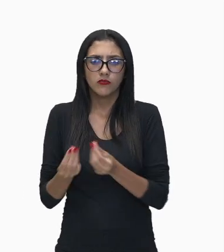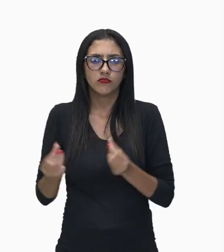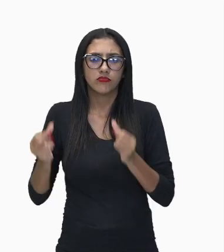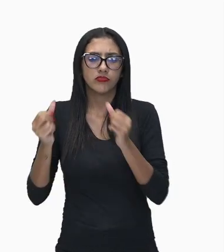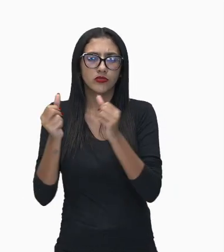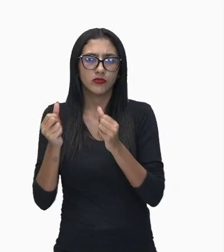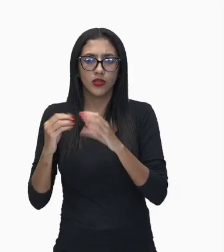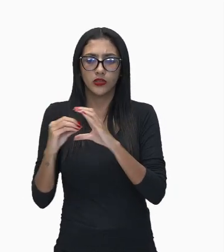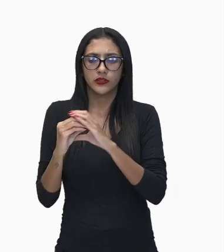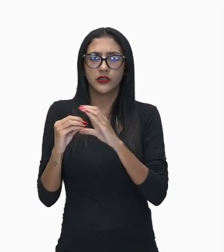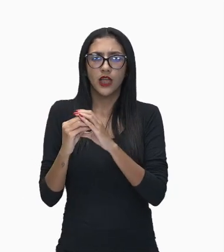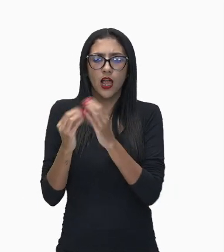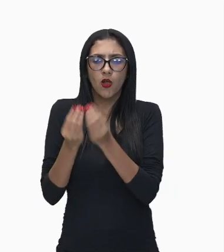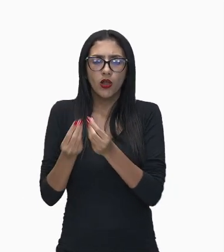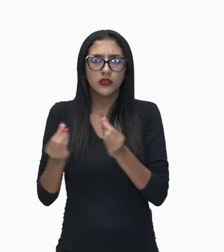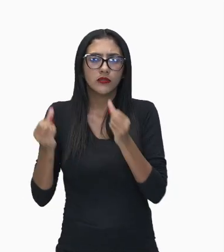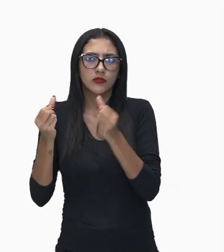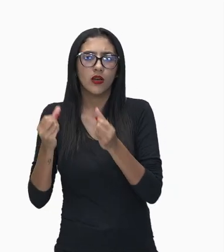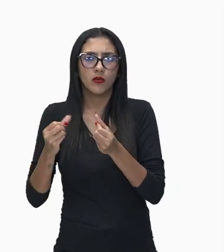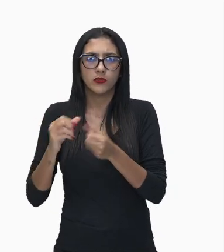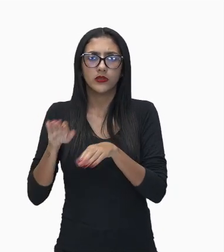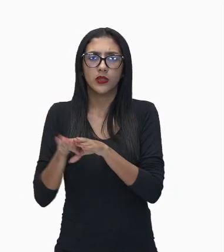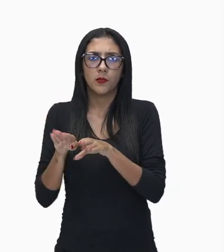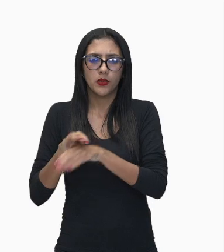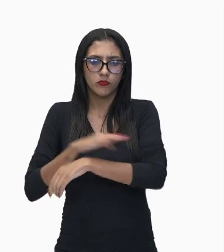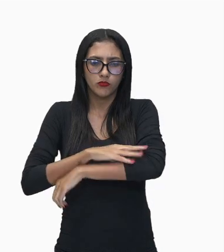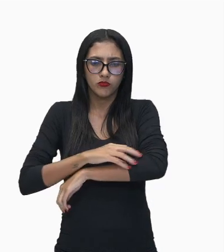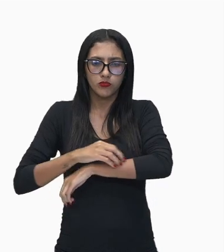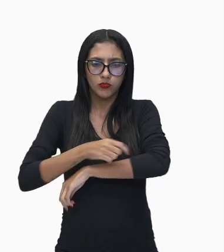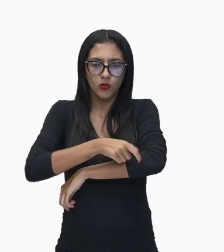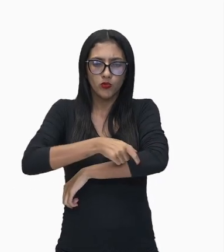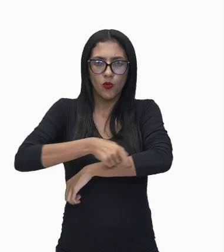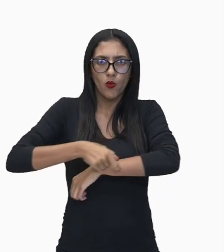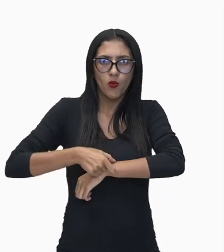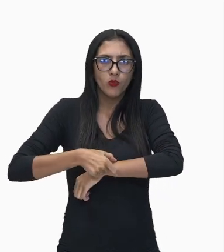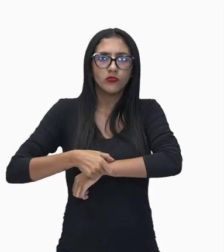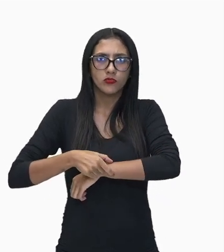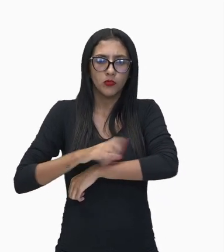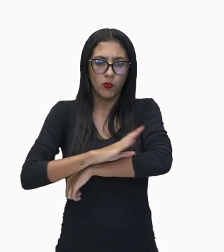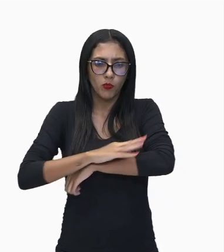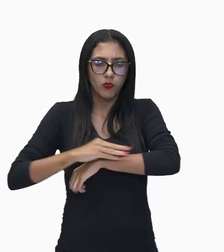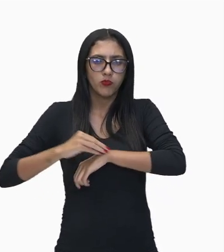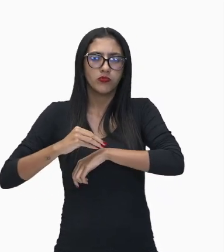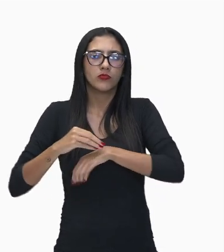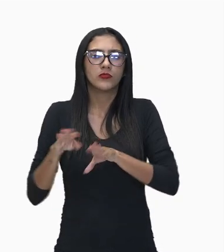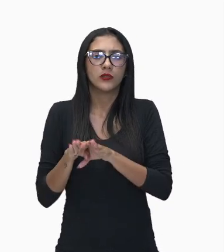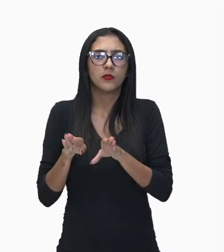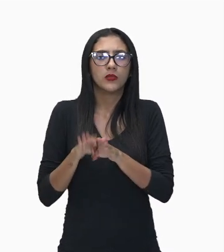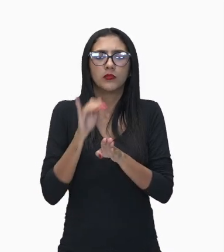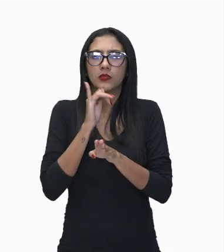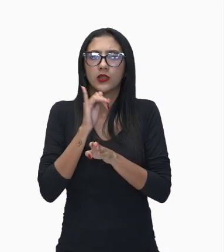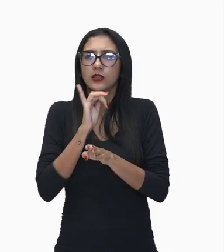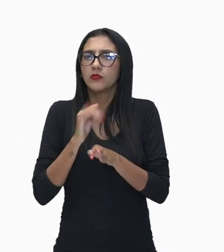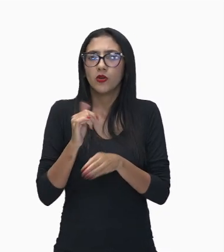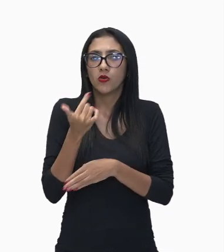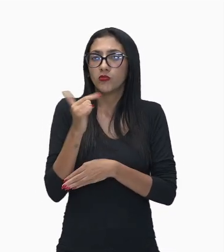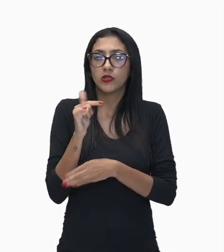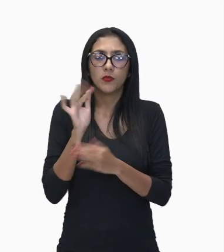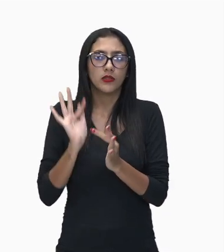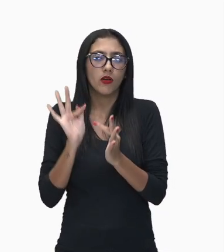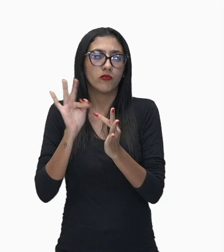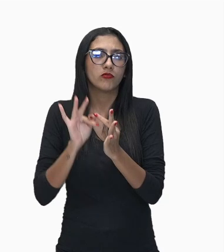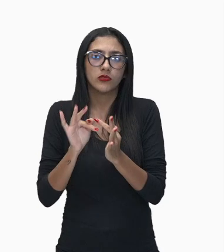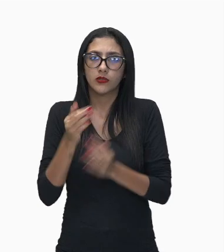nas células, nos tecidos, nos órgãos, né? Muitas vezes ocasionando ali uma perda de função daquela parte